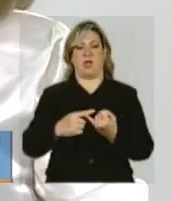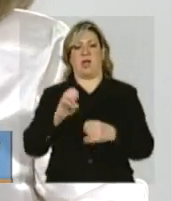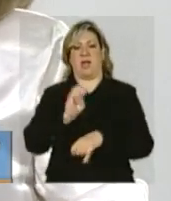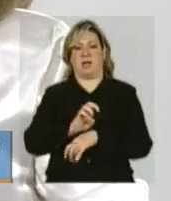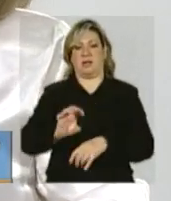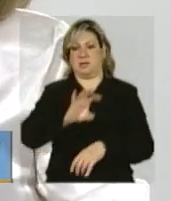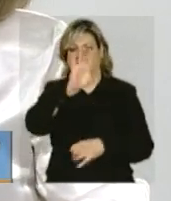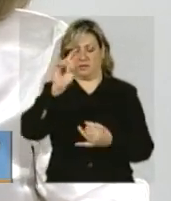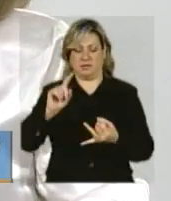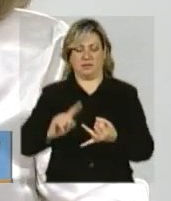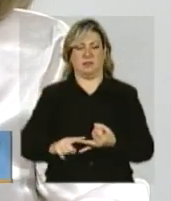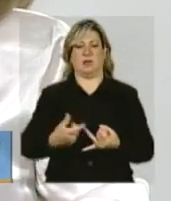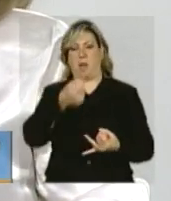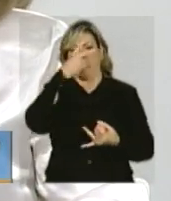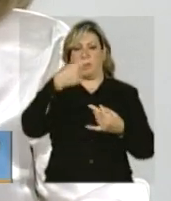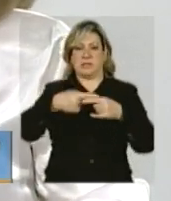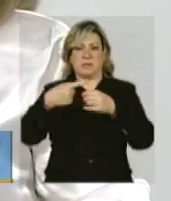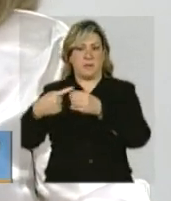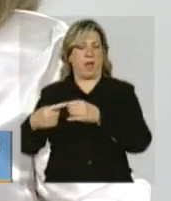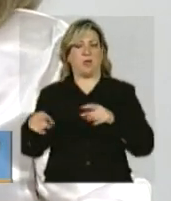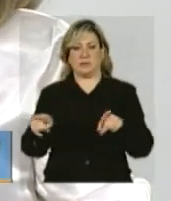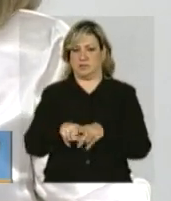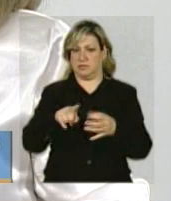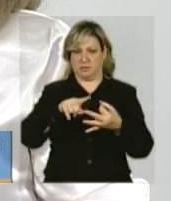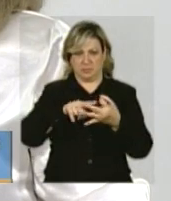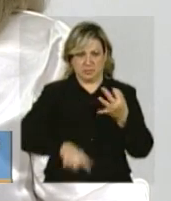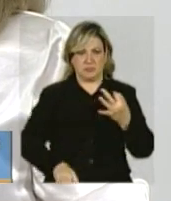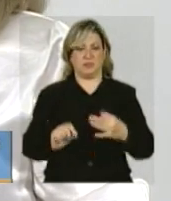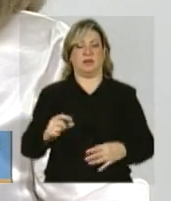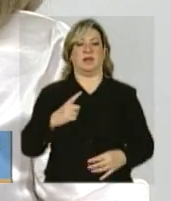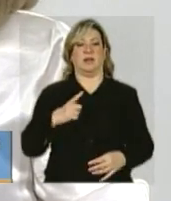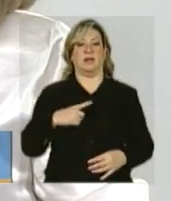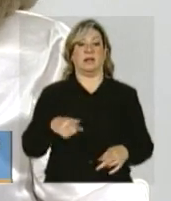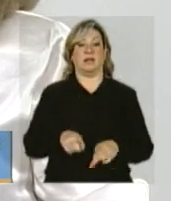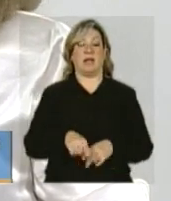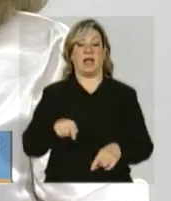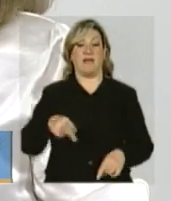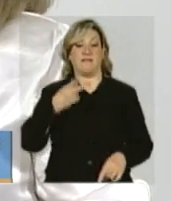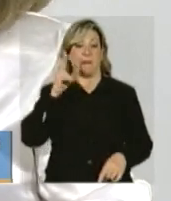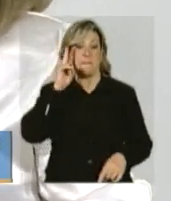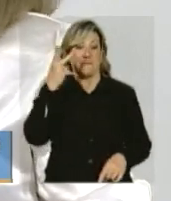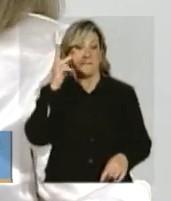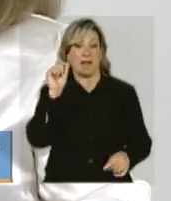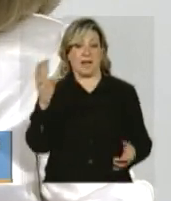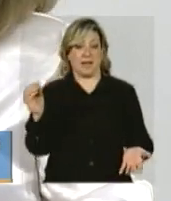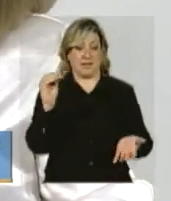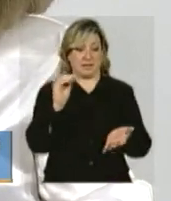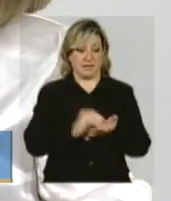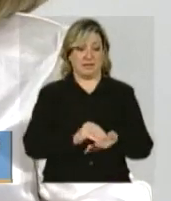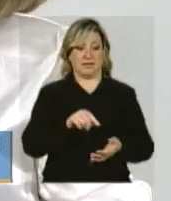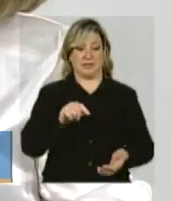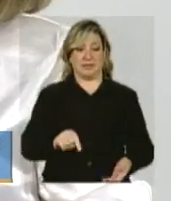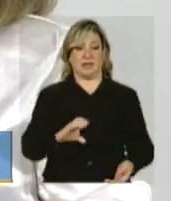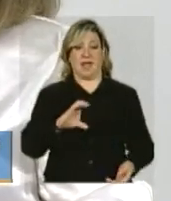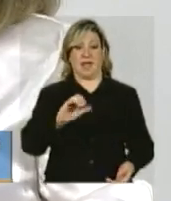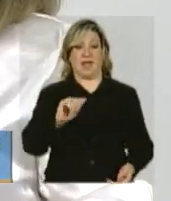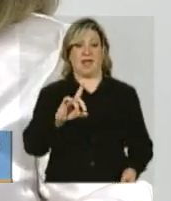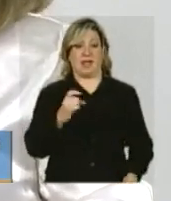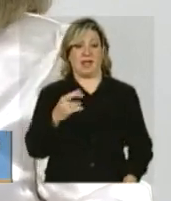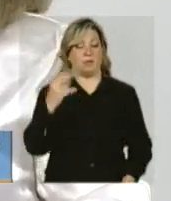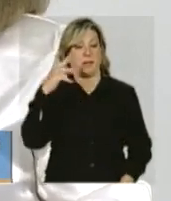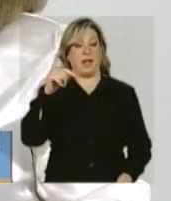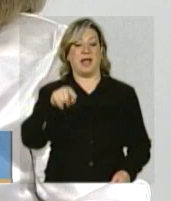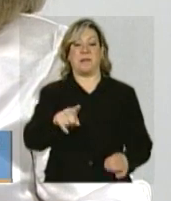municipal. E que diz, no caso aqui, para cadastramento, que eu imagino que seja esse o objetivo